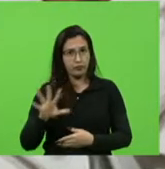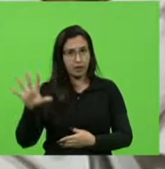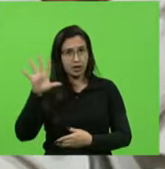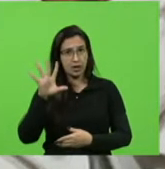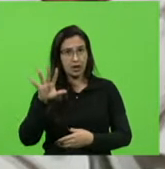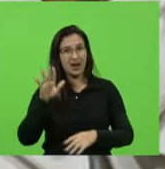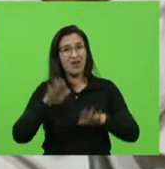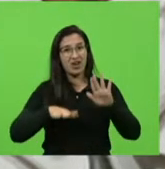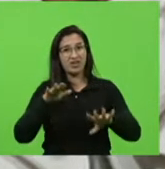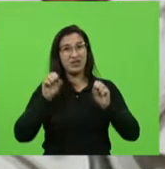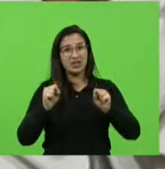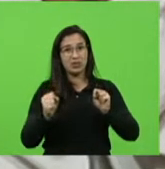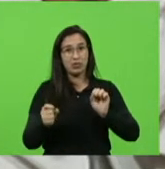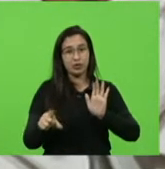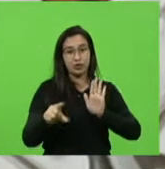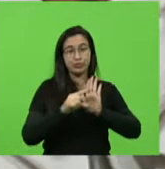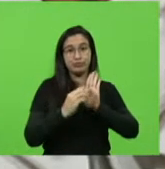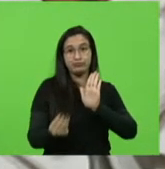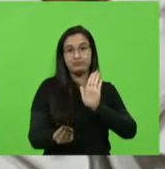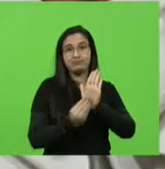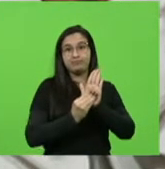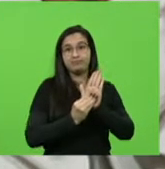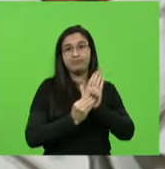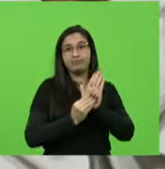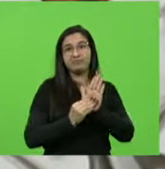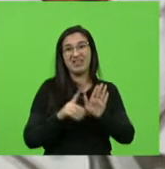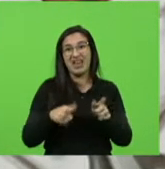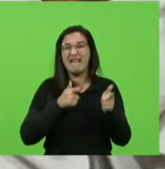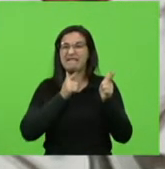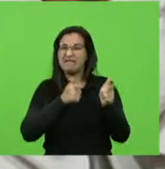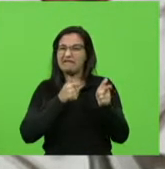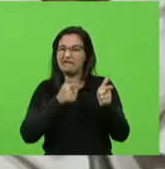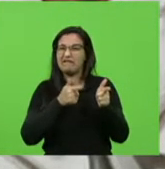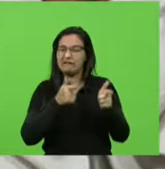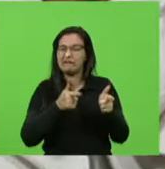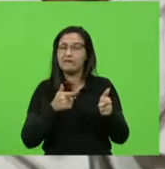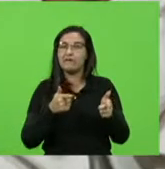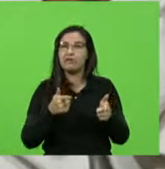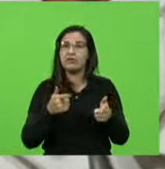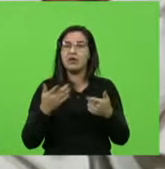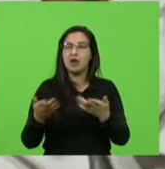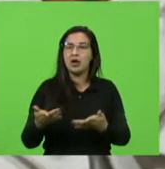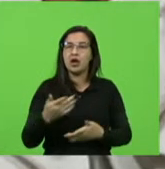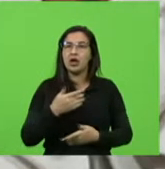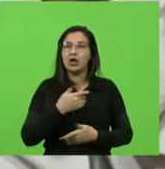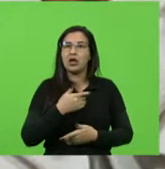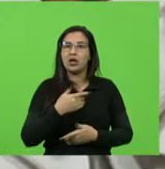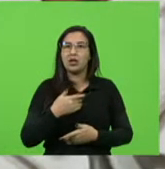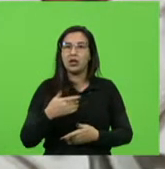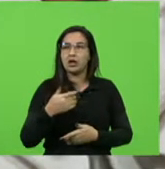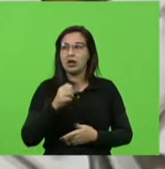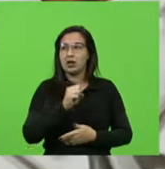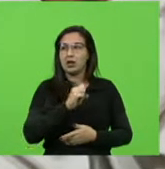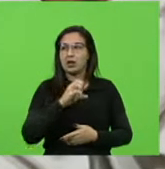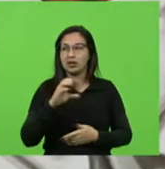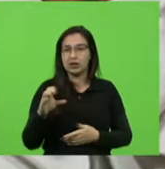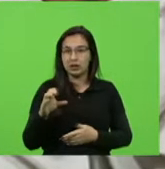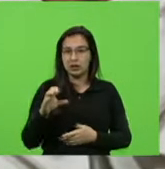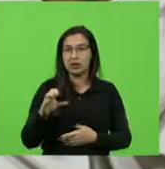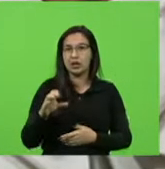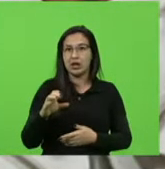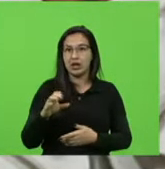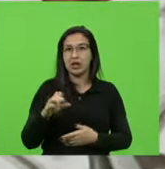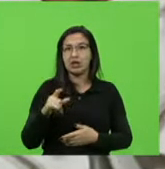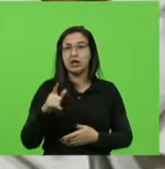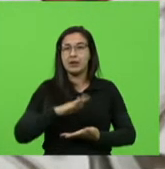esteja, mais uma vez, como uma provocação para o contribuinte catarinense. Aqui em Santa Catarina, o Bolsonaro fez uma